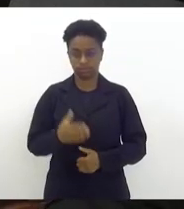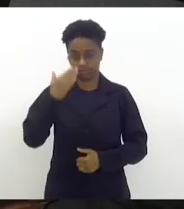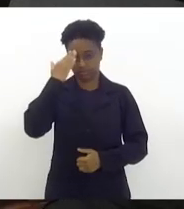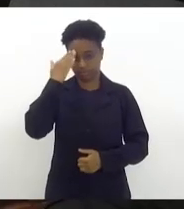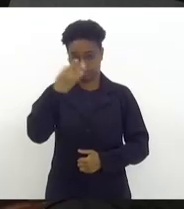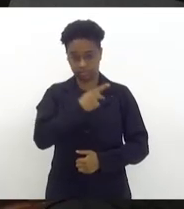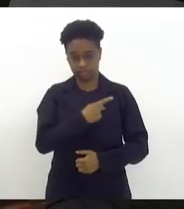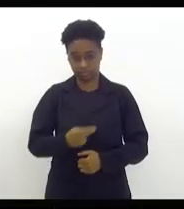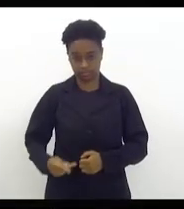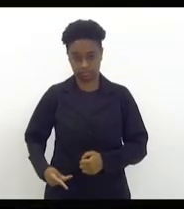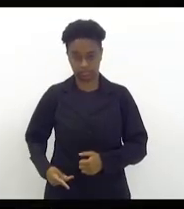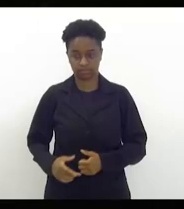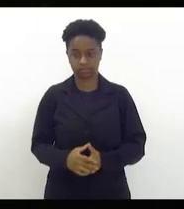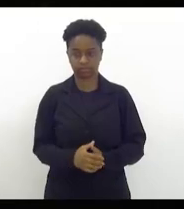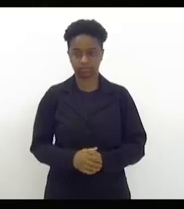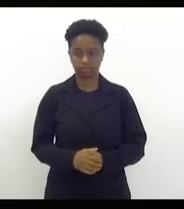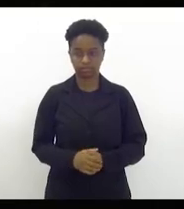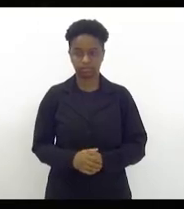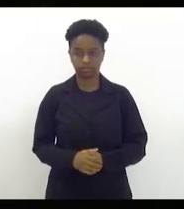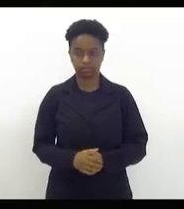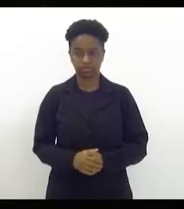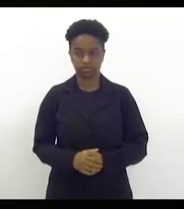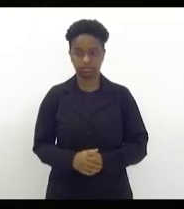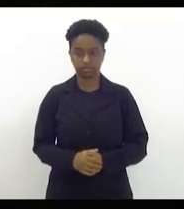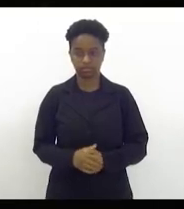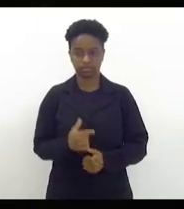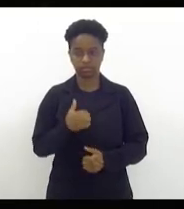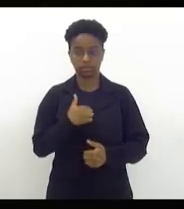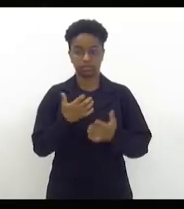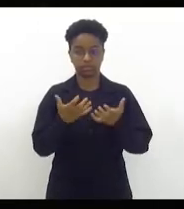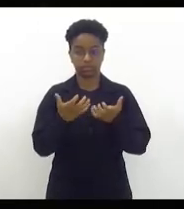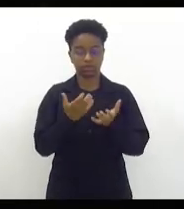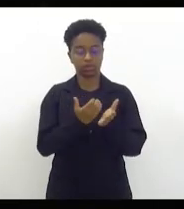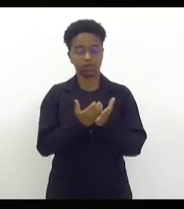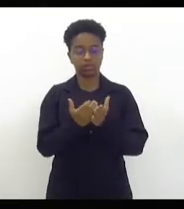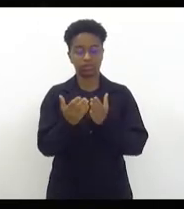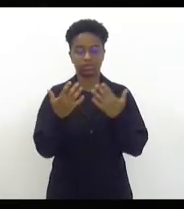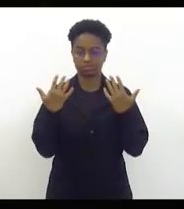Obrigada, presidenta. Queria começar elogiando